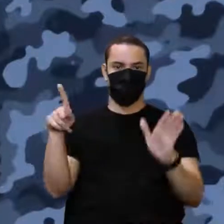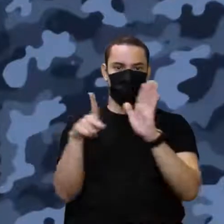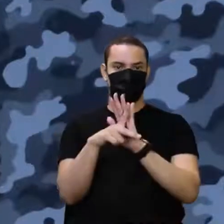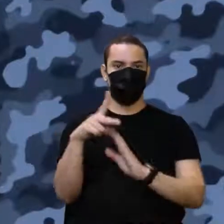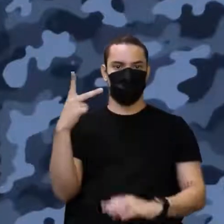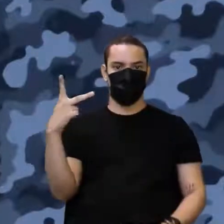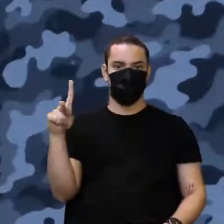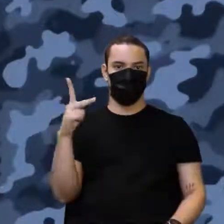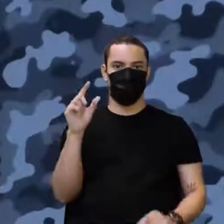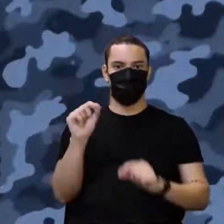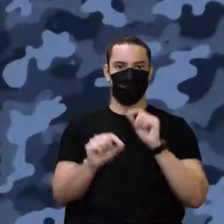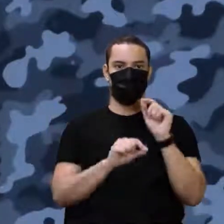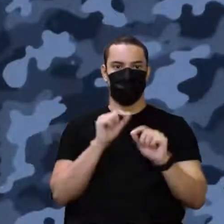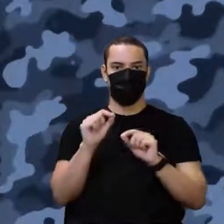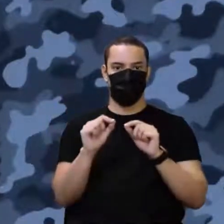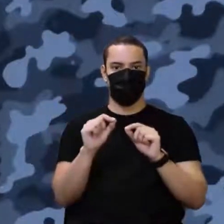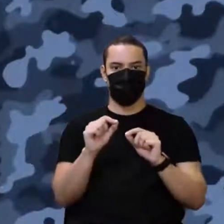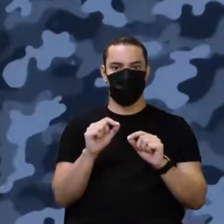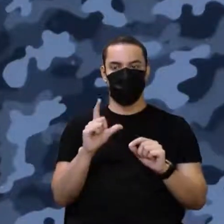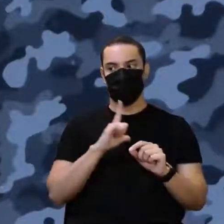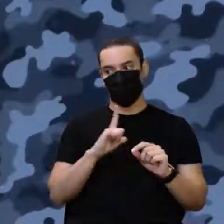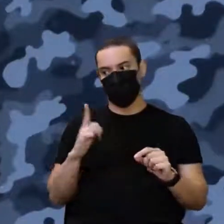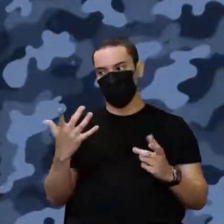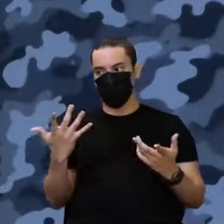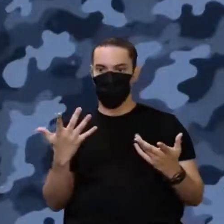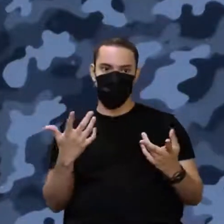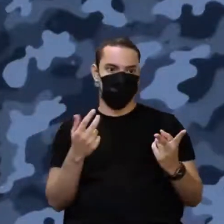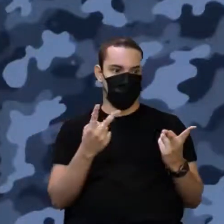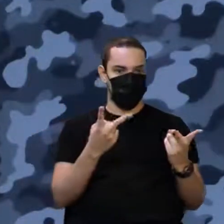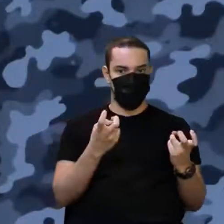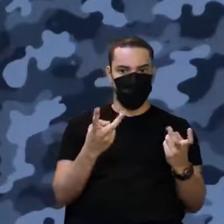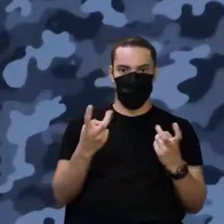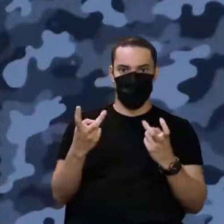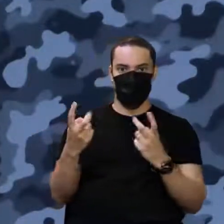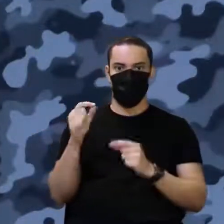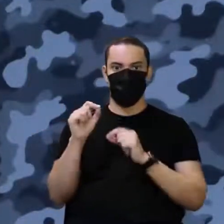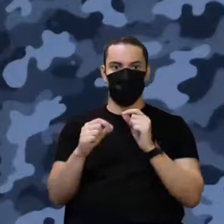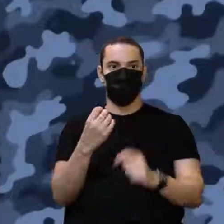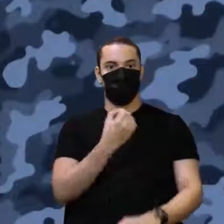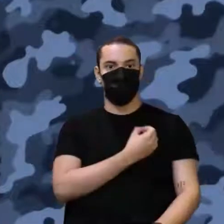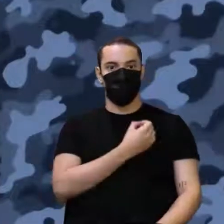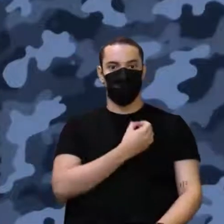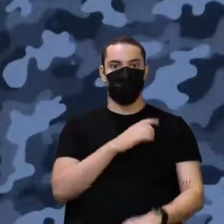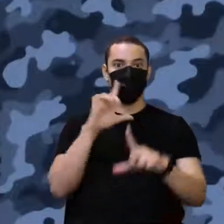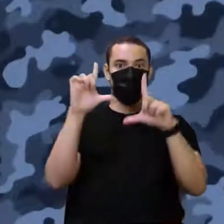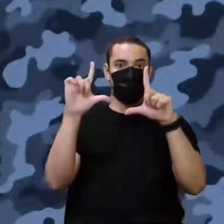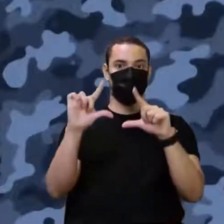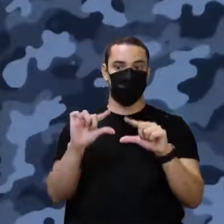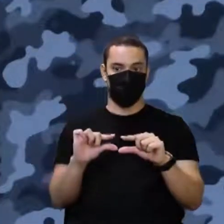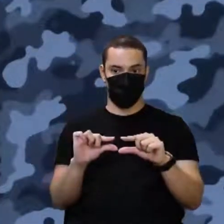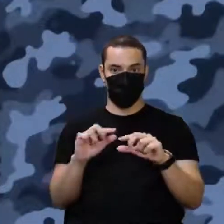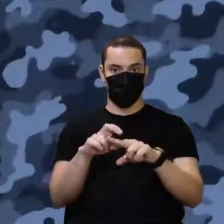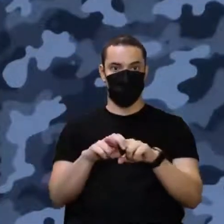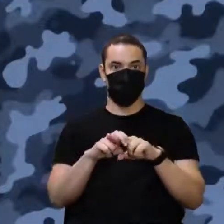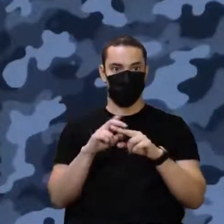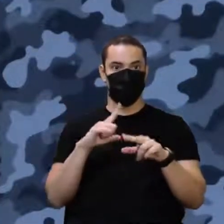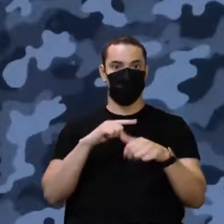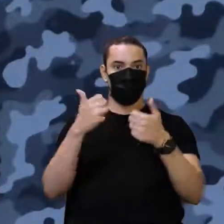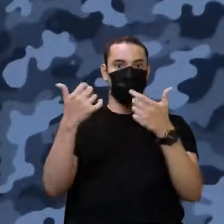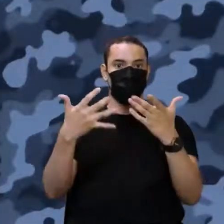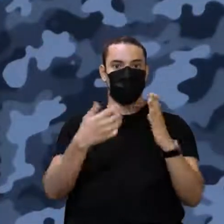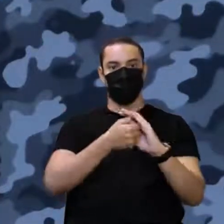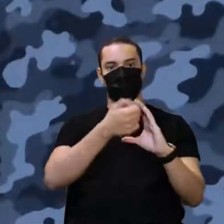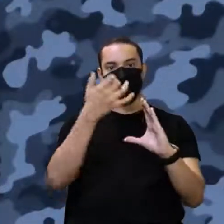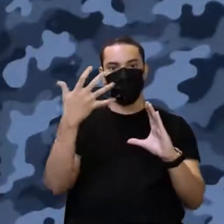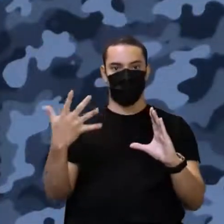inserido, aí a seleção natural percebe que o número de predação dele diminui. Então, ela diz, é uma